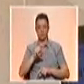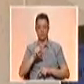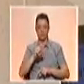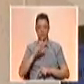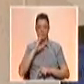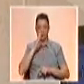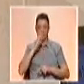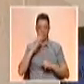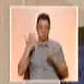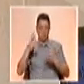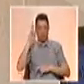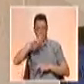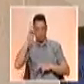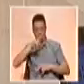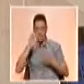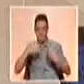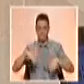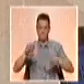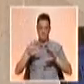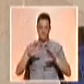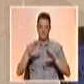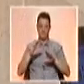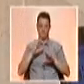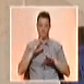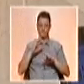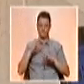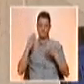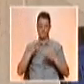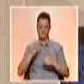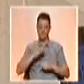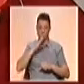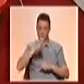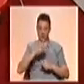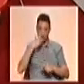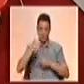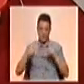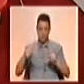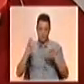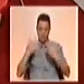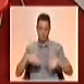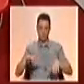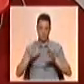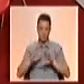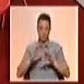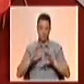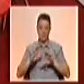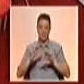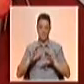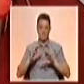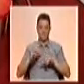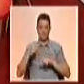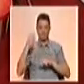forma irracional. Se cá estou aqui a arriscar a dizer isto, não será assim com toda a gente, como é evidente, mas de